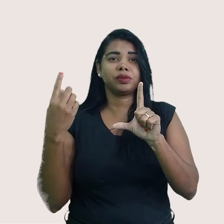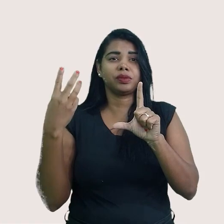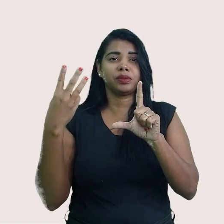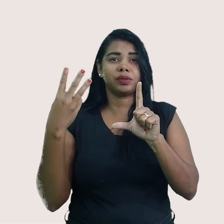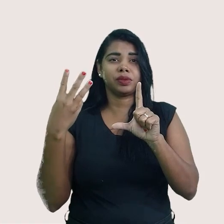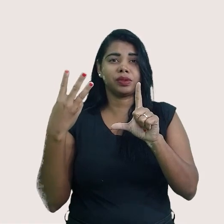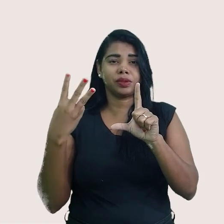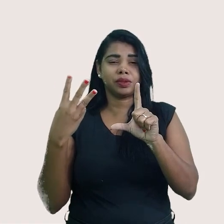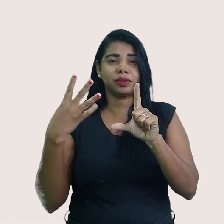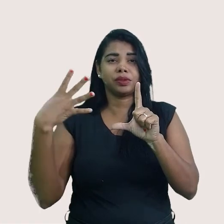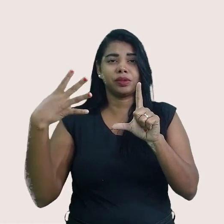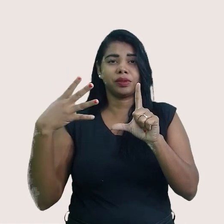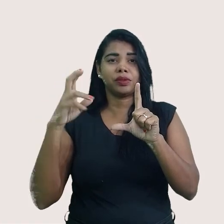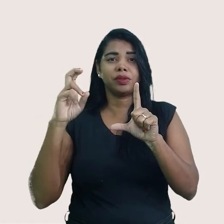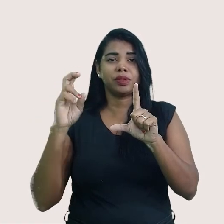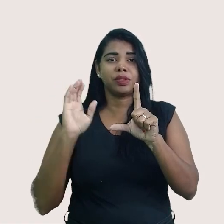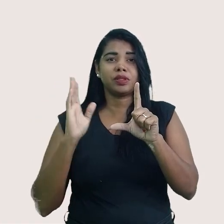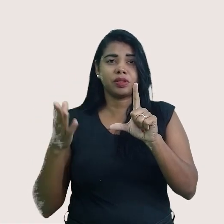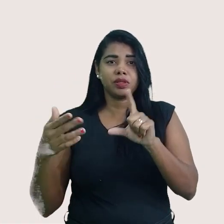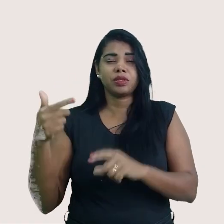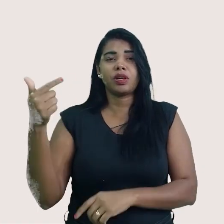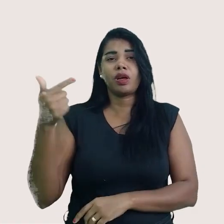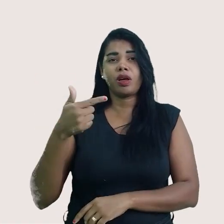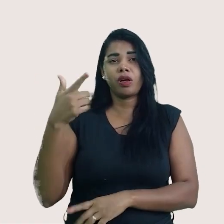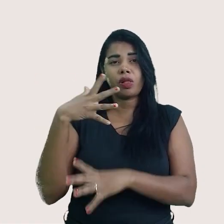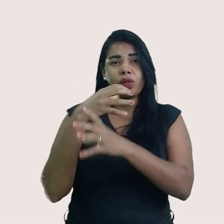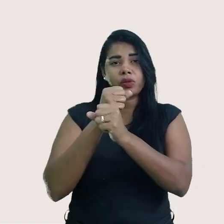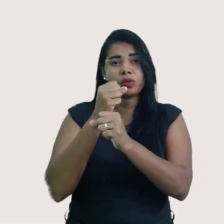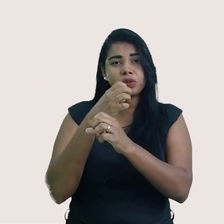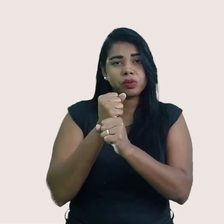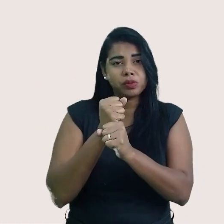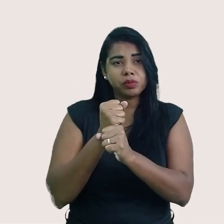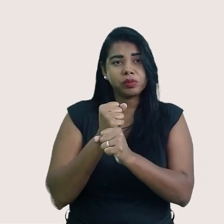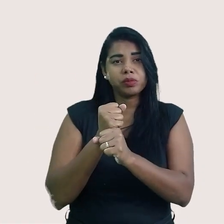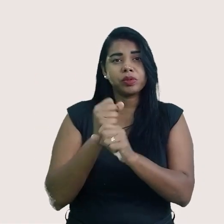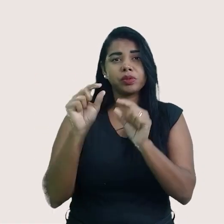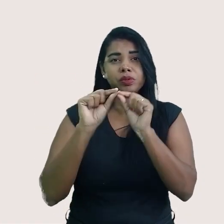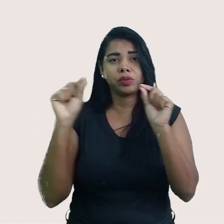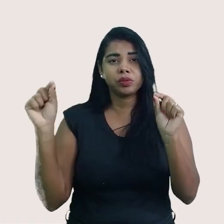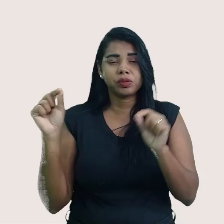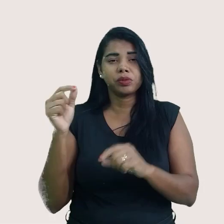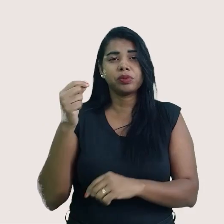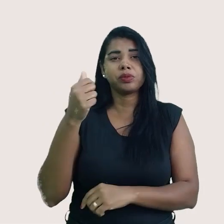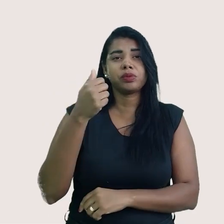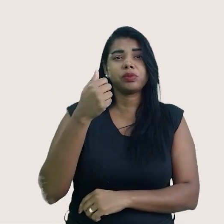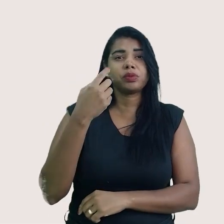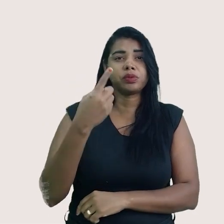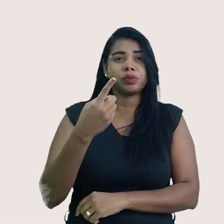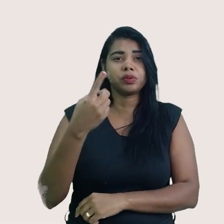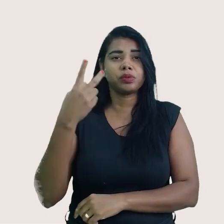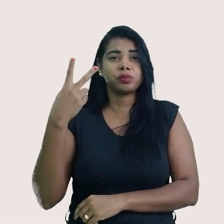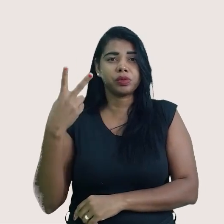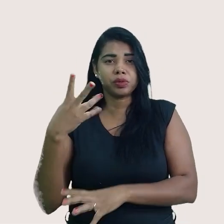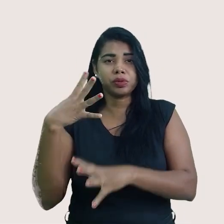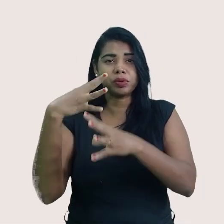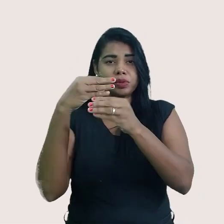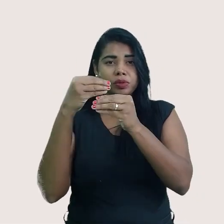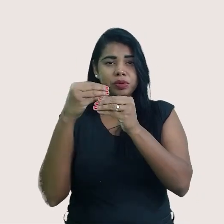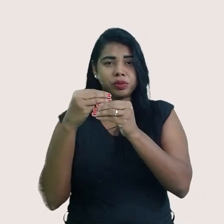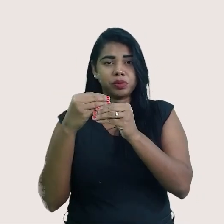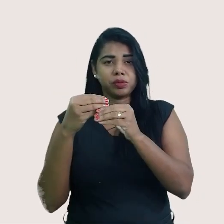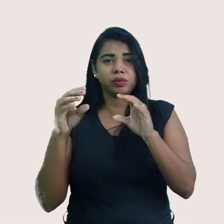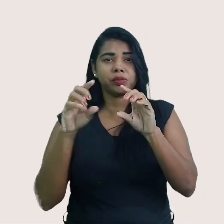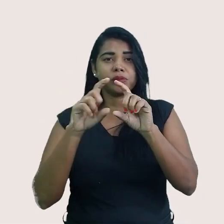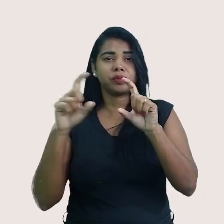D5. Já esse caminho 2, ele vai ser apenas o somatório desses pequenos trechos, D1 mais D2. Lembre-se que ao aplicar a fórmula, nós